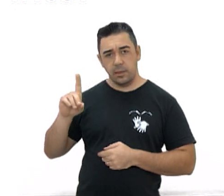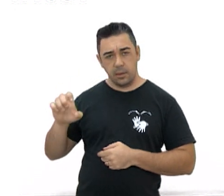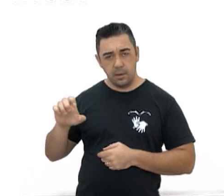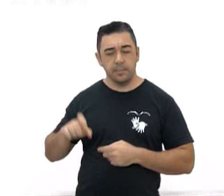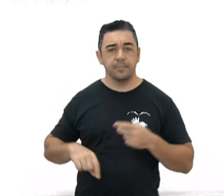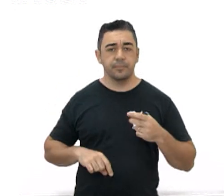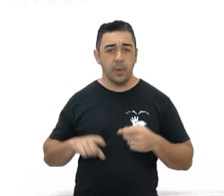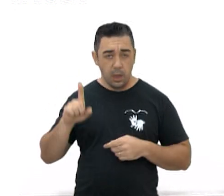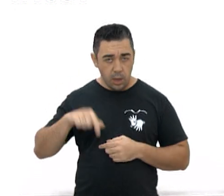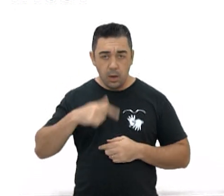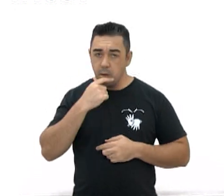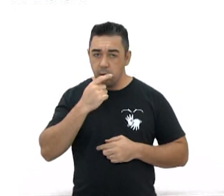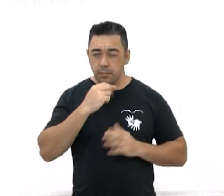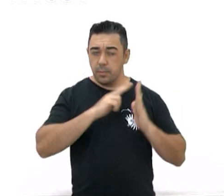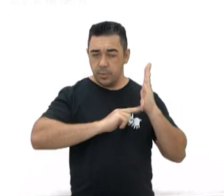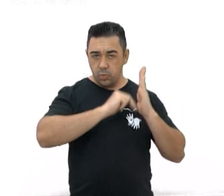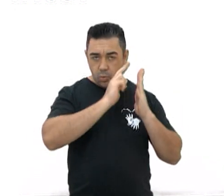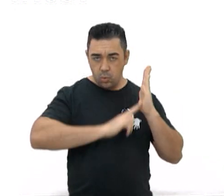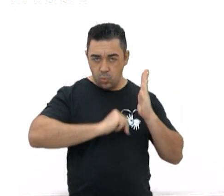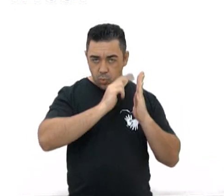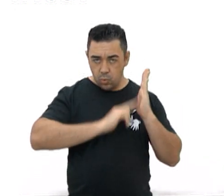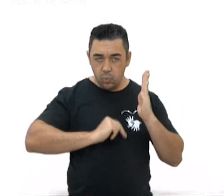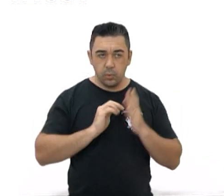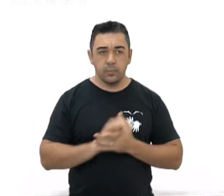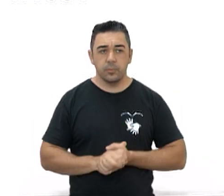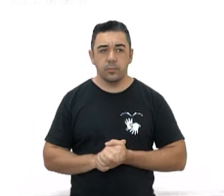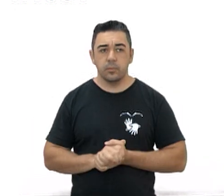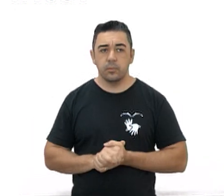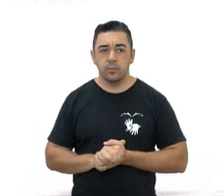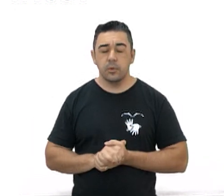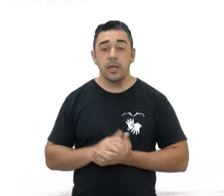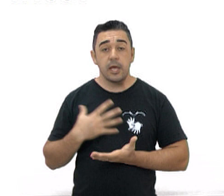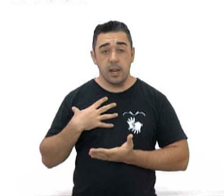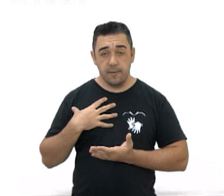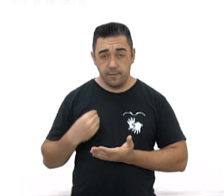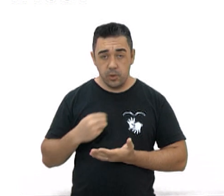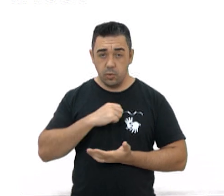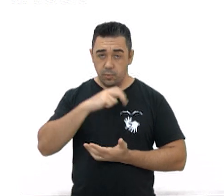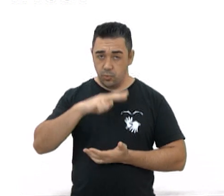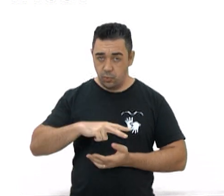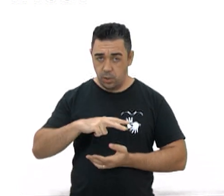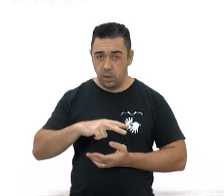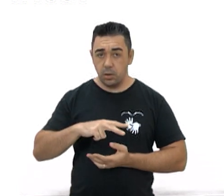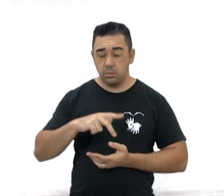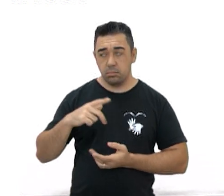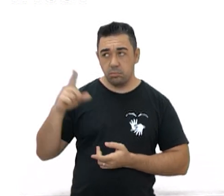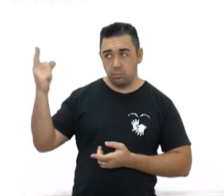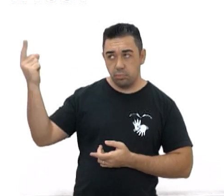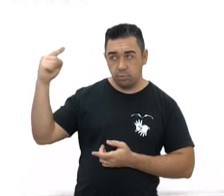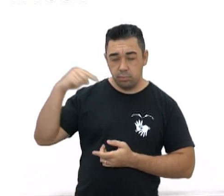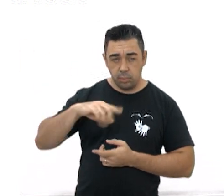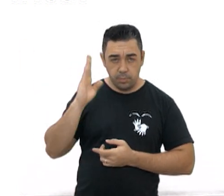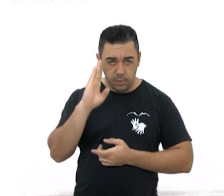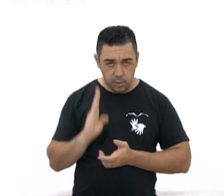Ele é pintor e ele é filho de portugueses.